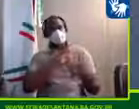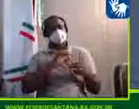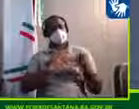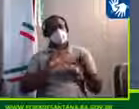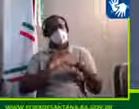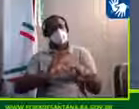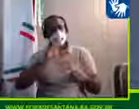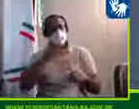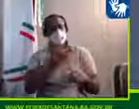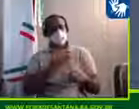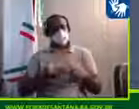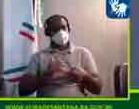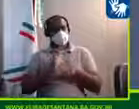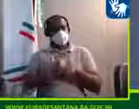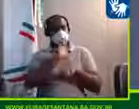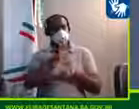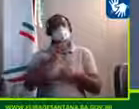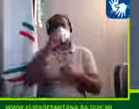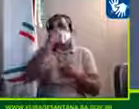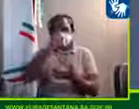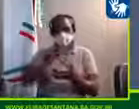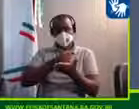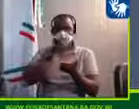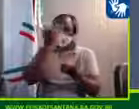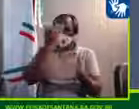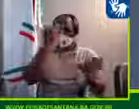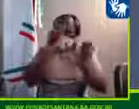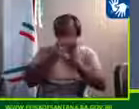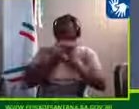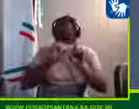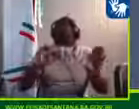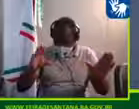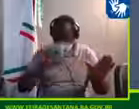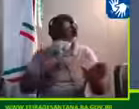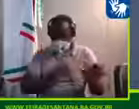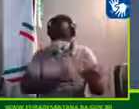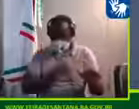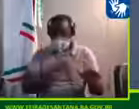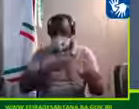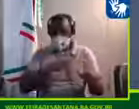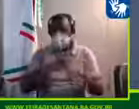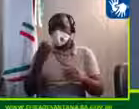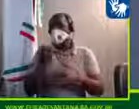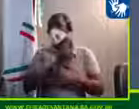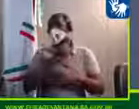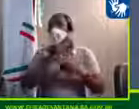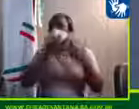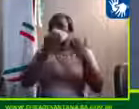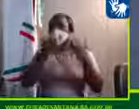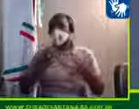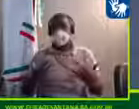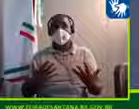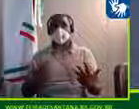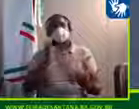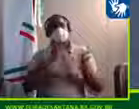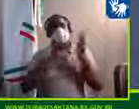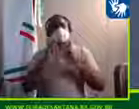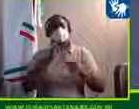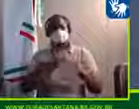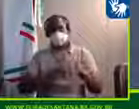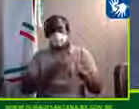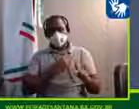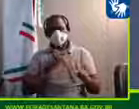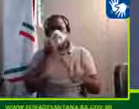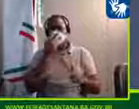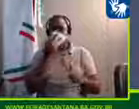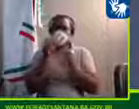pessoas pelo menos entendem, compreendem como é que funciona, isso aí funciona de uma forma muito mais eficaz e eficiente do que